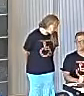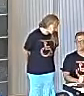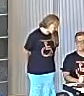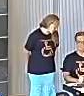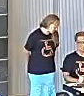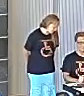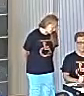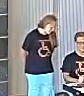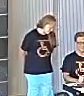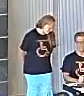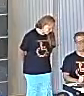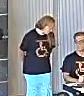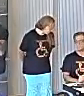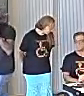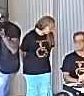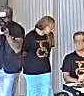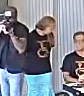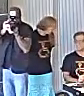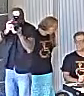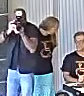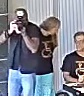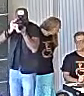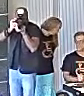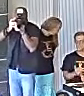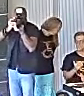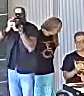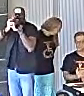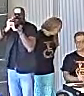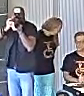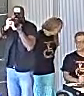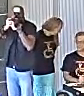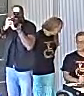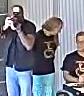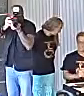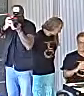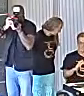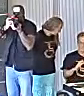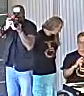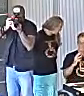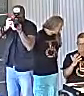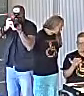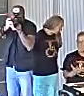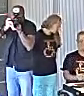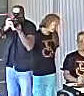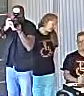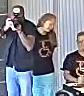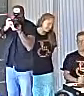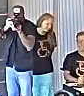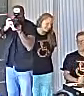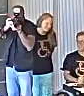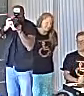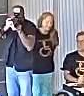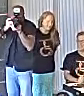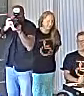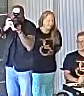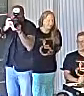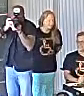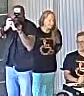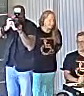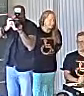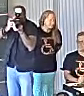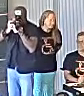ele infelizmente não atende a o cidadão com deficiência exatamente hoje o que existe hoje dentro da legislação que é